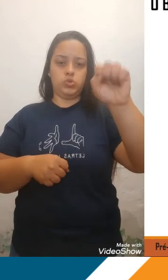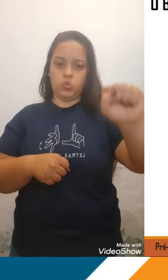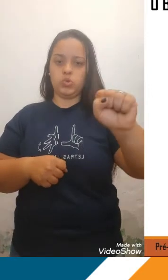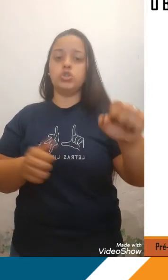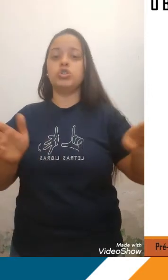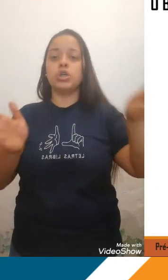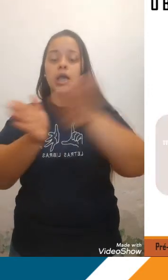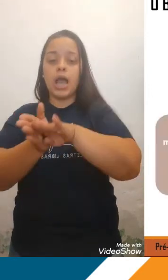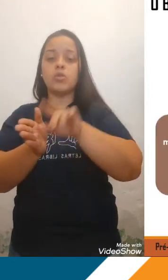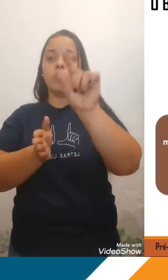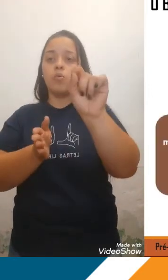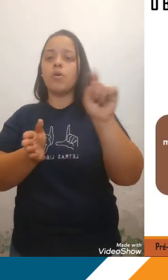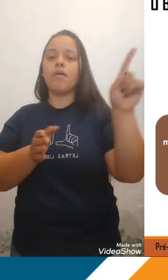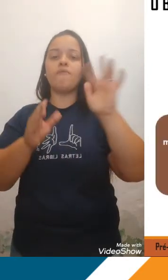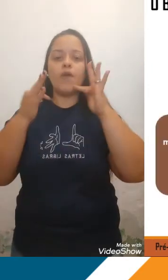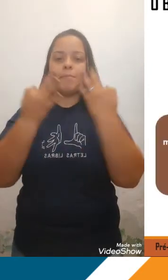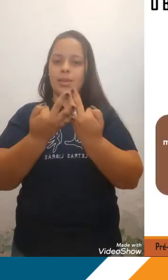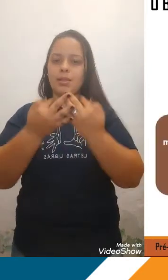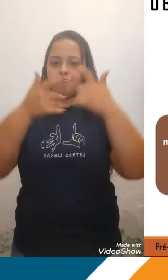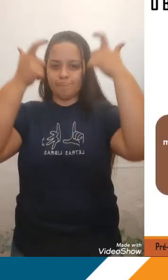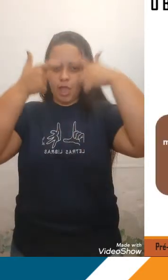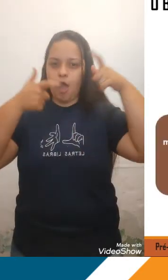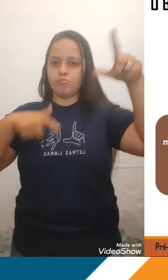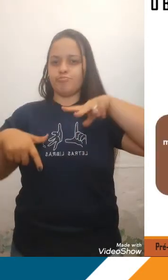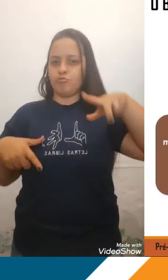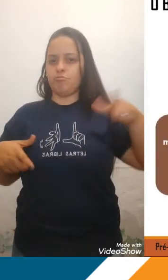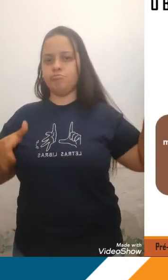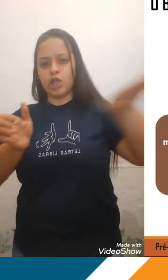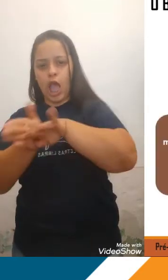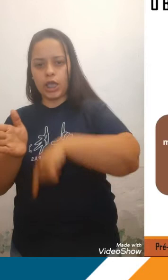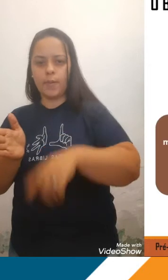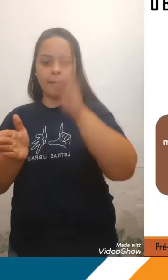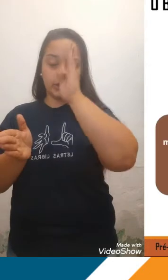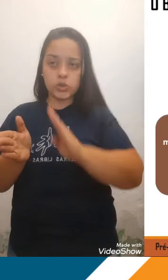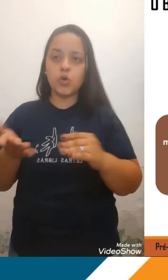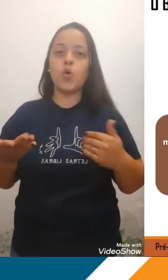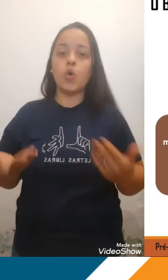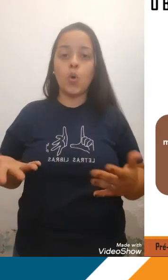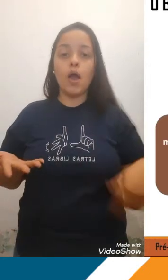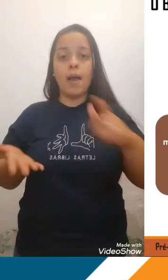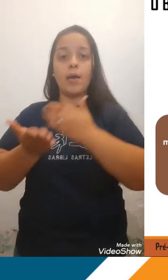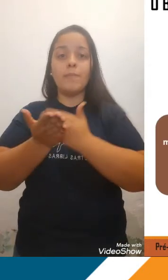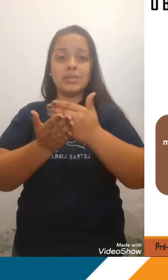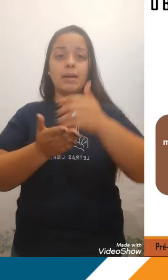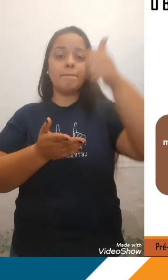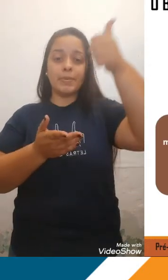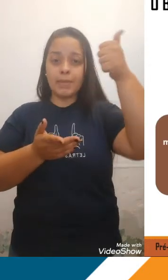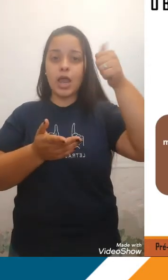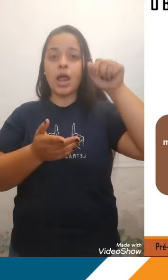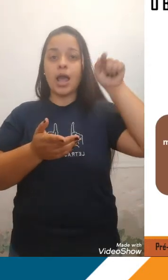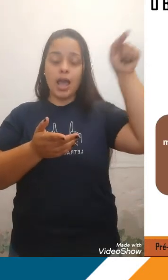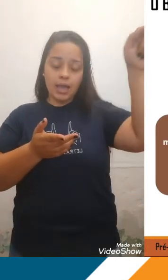com a chegada da família real portuguesa ao Brasil, já que será o primeiro momento em que uma corte europeia vai